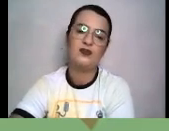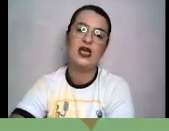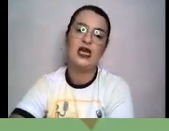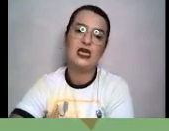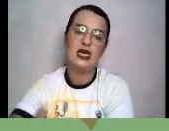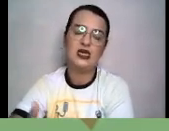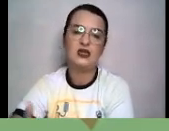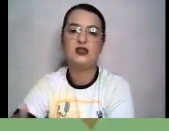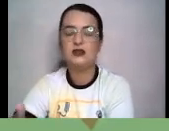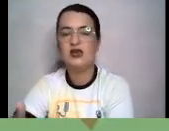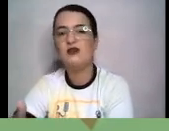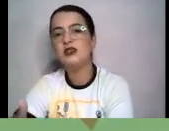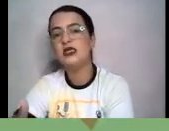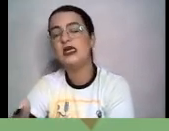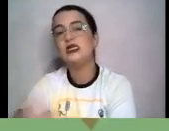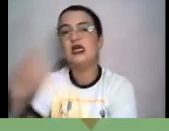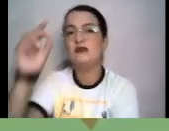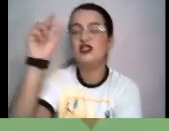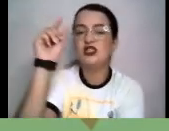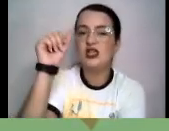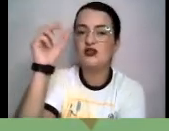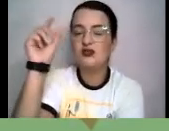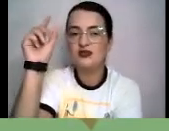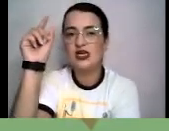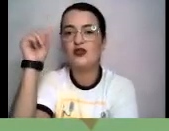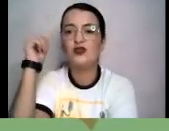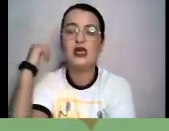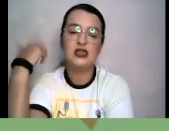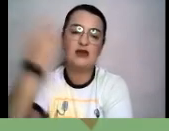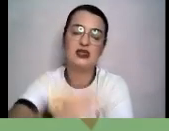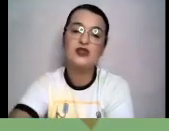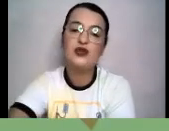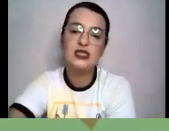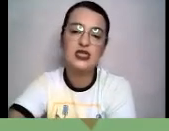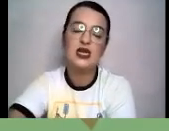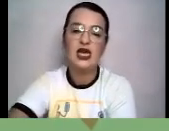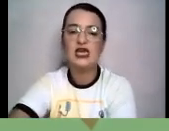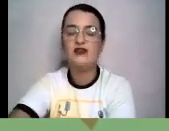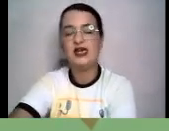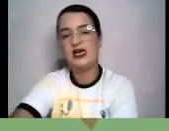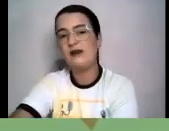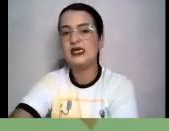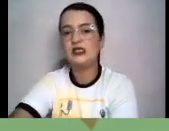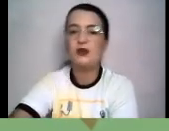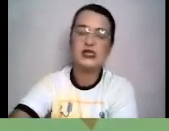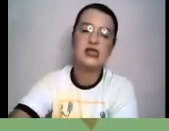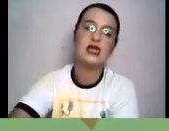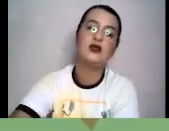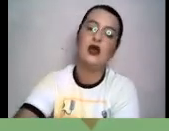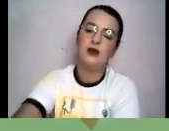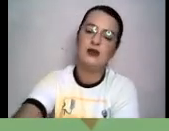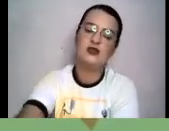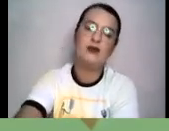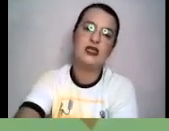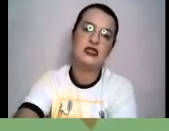econômico. E aí nós observamos que quem tem mais dinheiro, certo? Quem tem mais influência é que vai acabar se